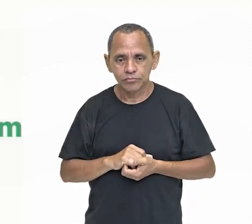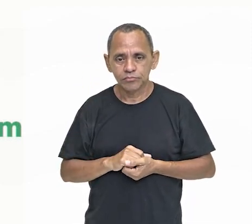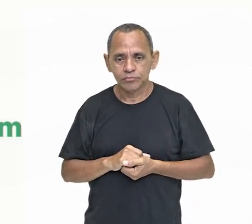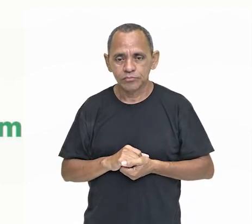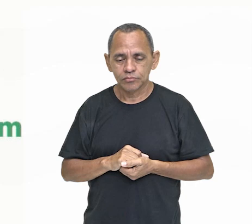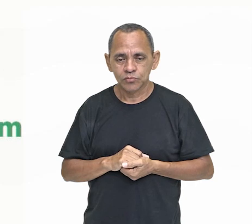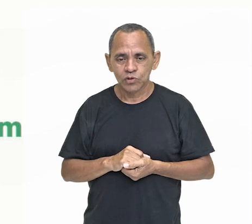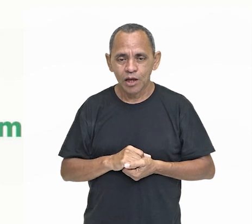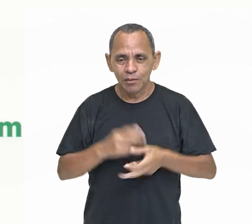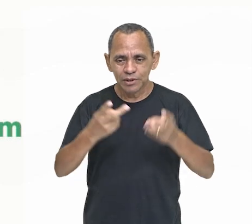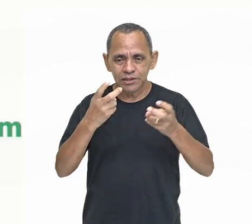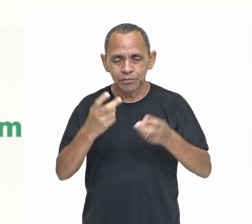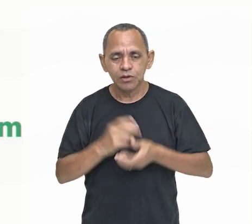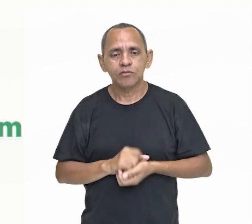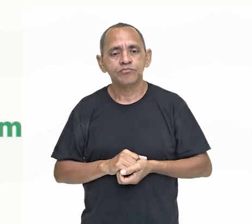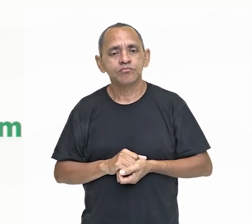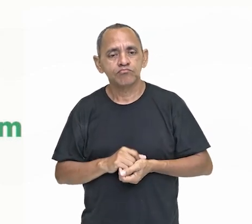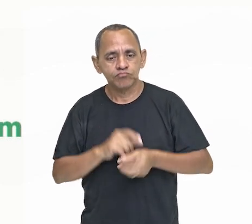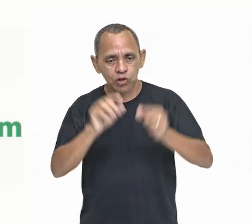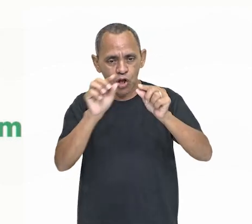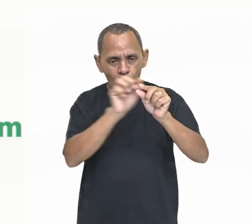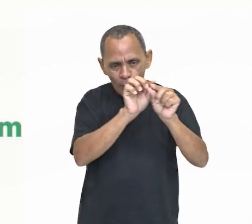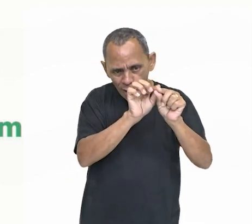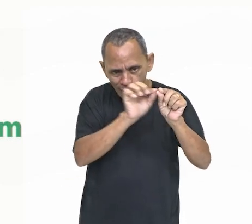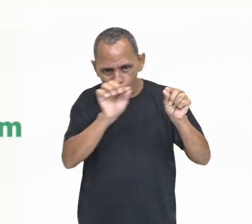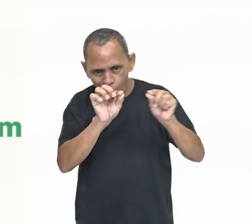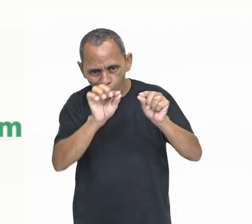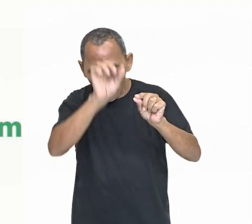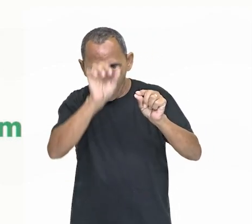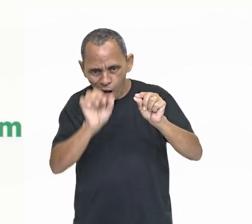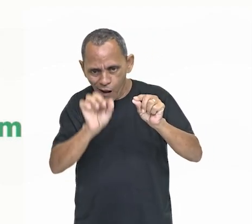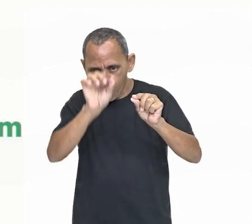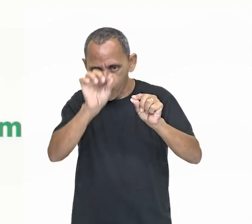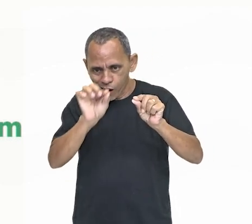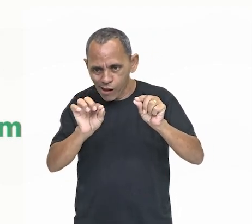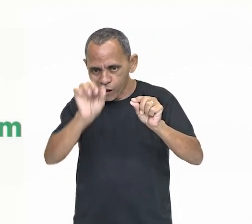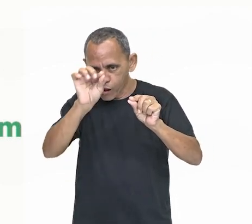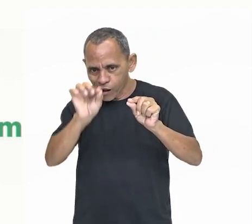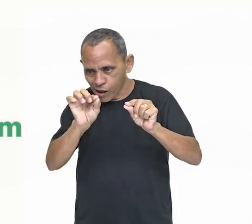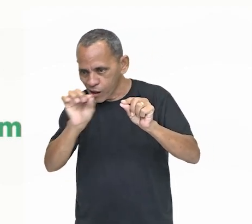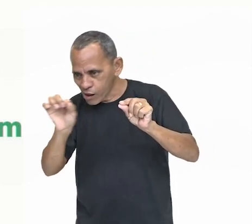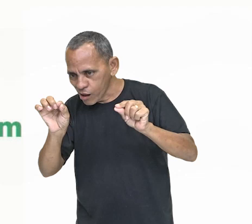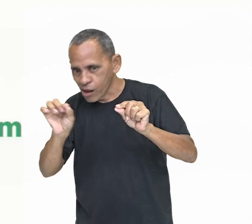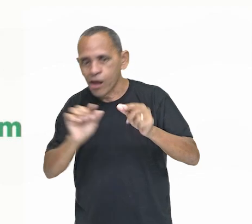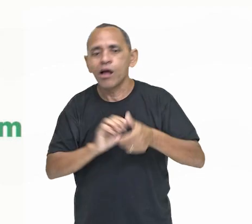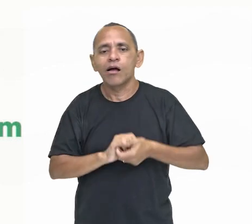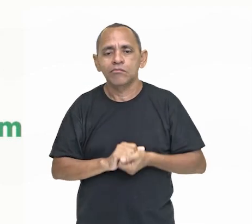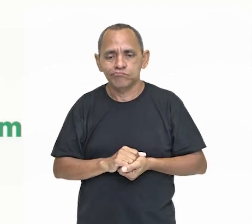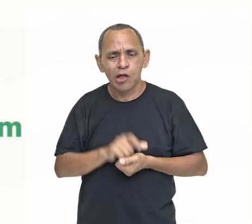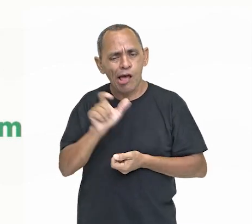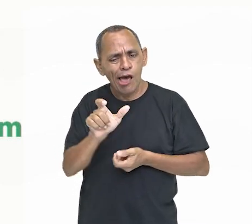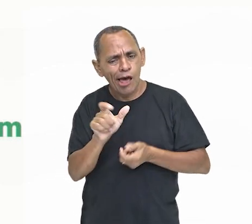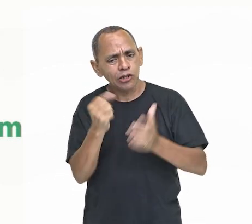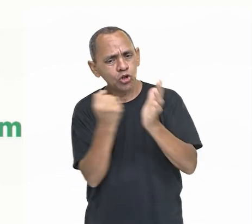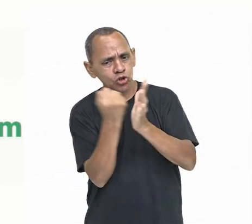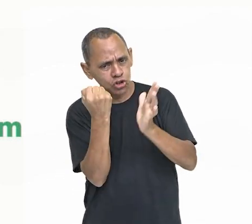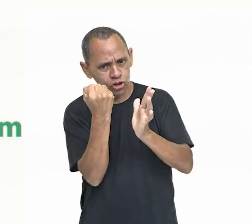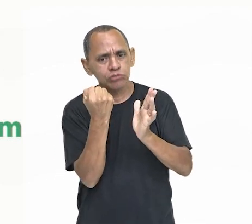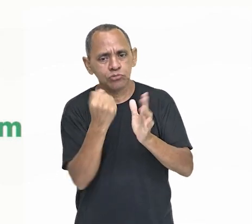é esse zigue-zague. Os resistores são geralmente representados com um